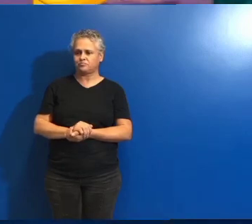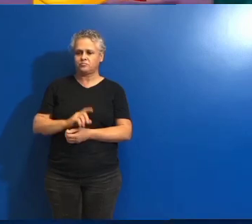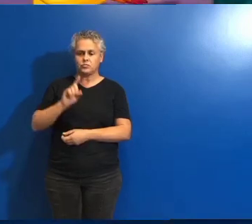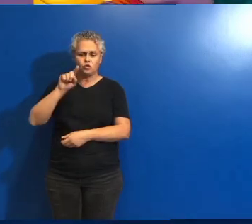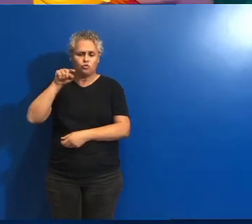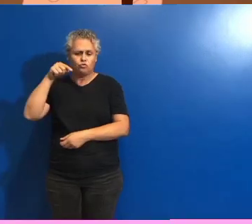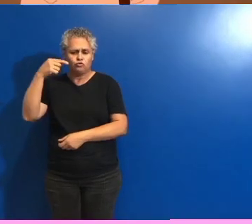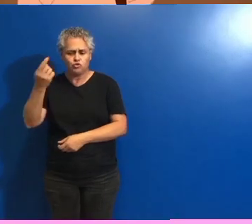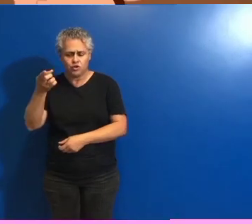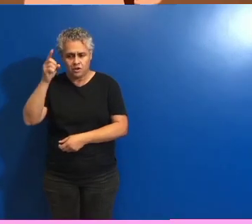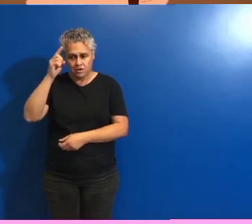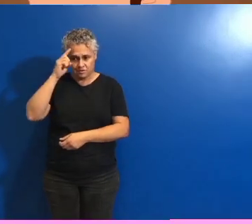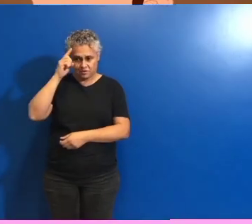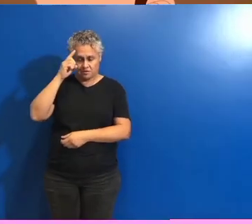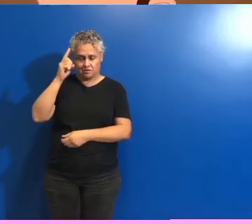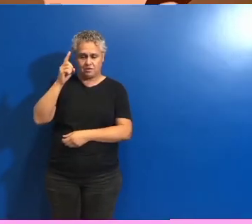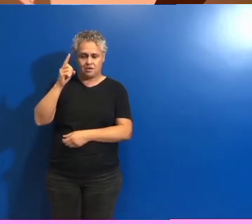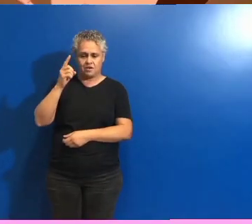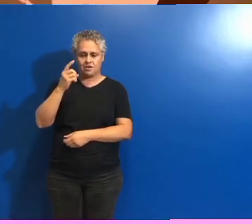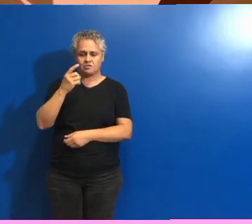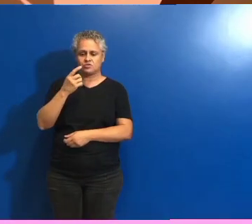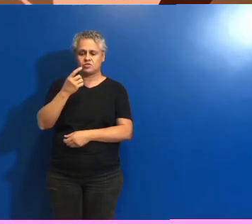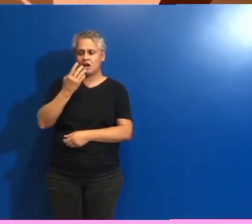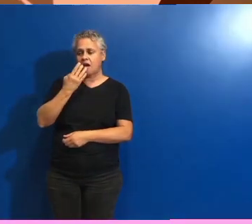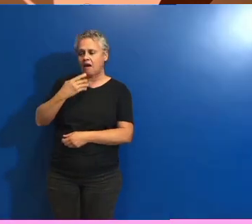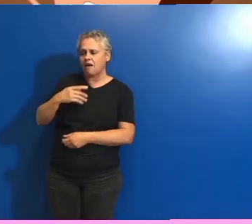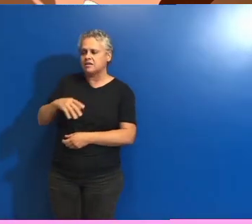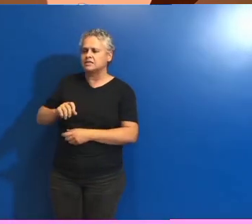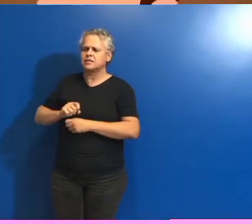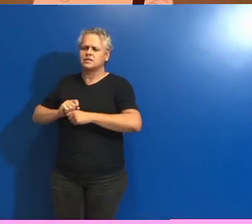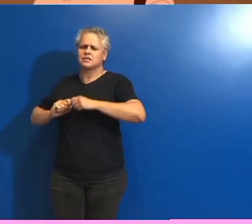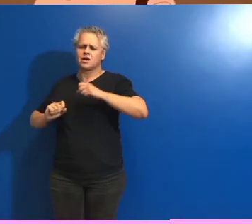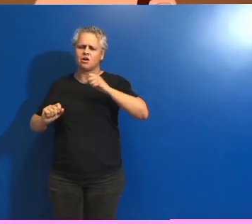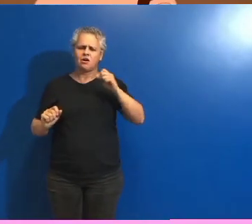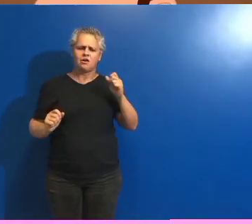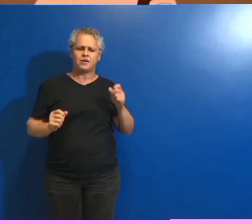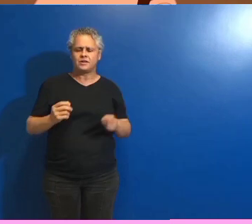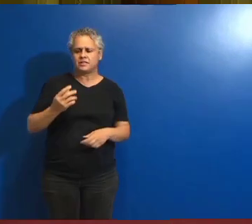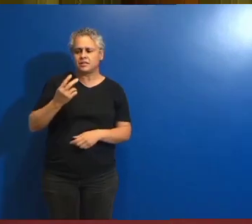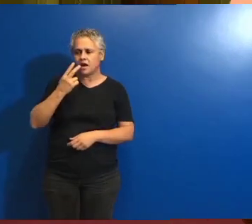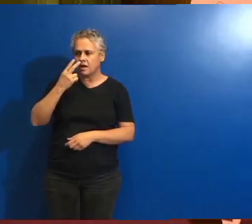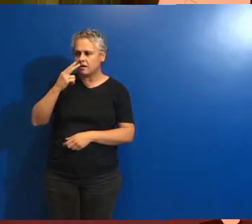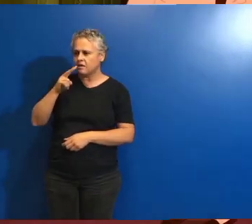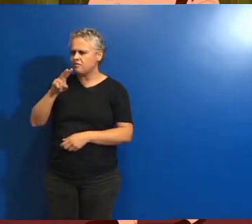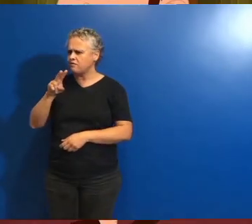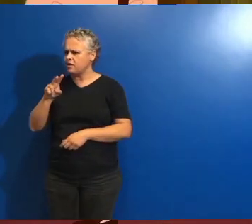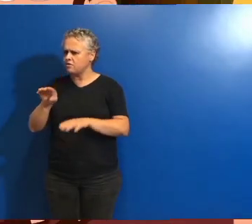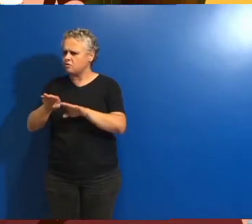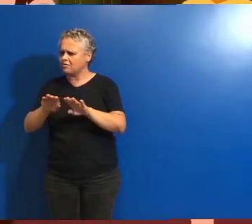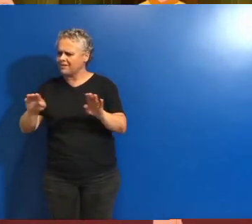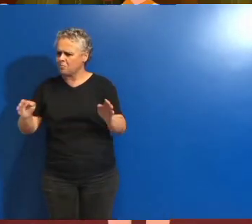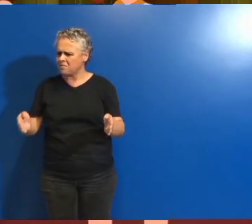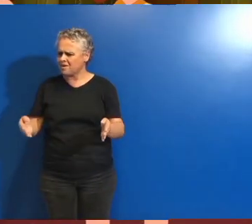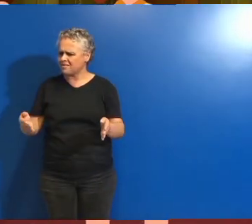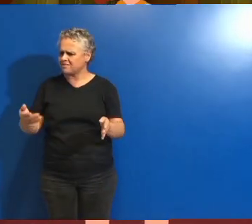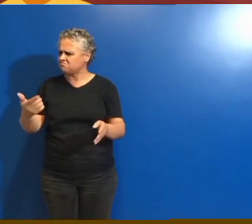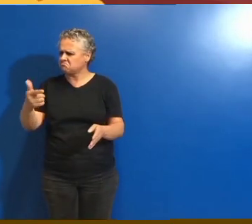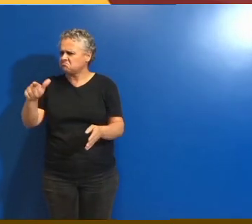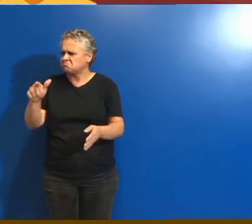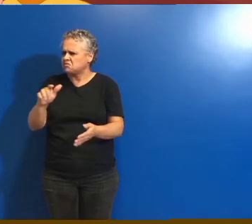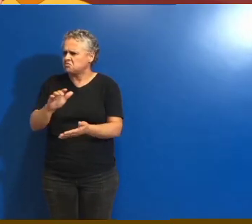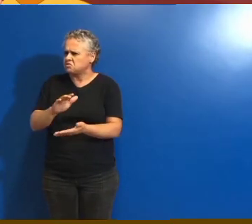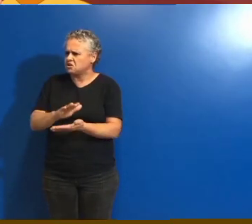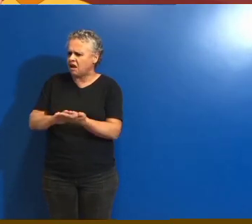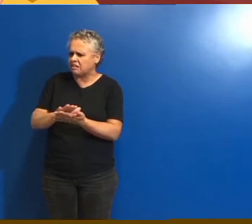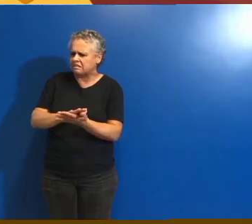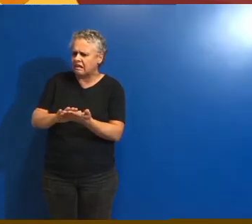Na manhã seguinte, quando as crianças acordaram, descobriram que as coisas eram diferentes. Não havia comida na mesa,